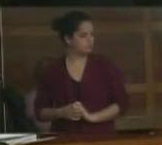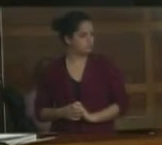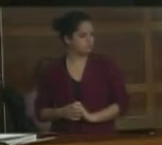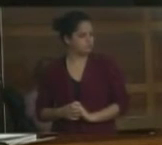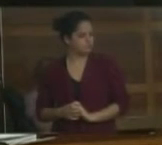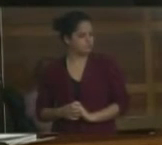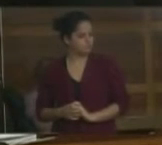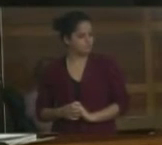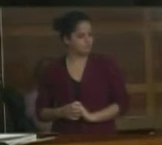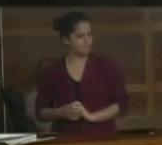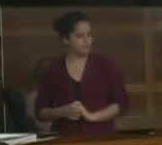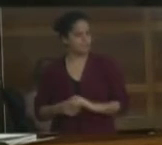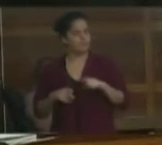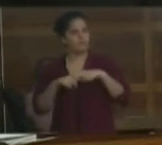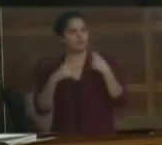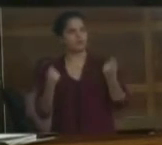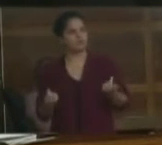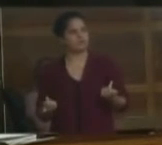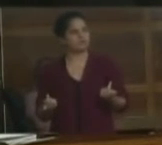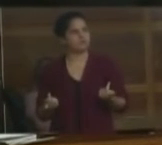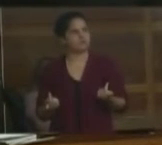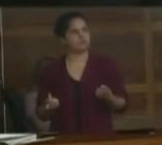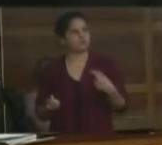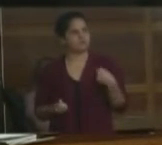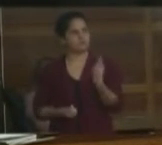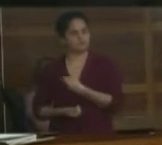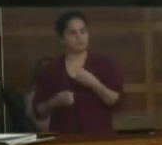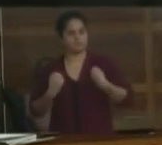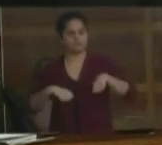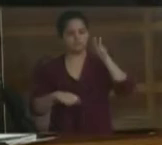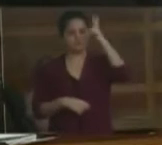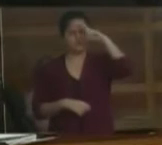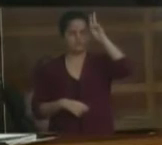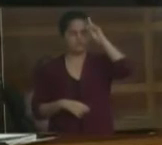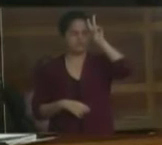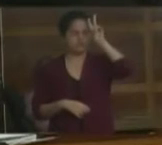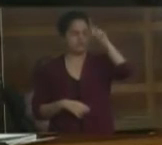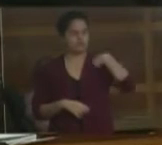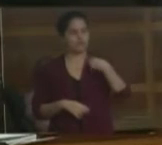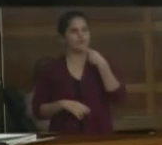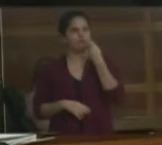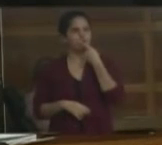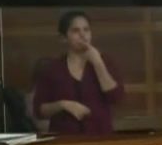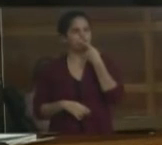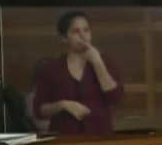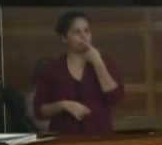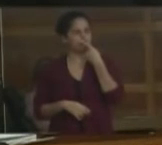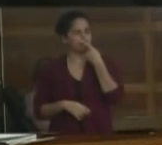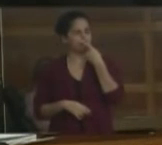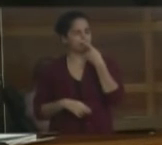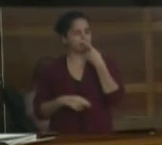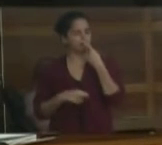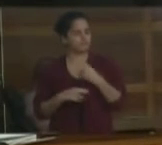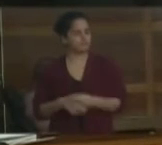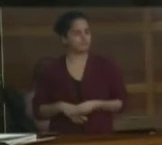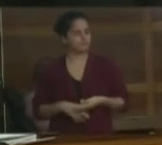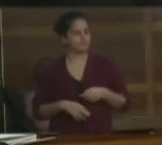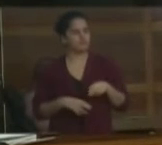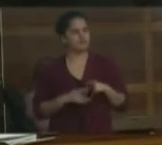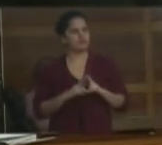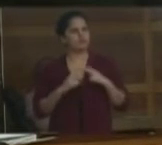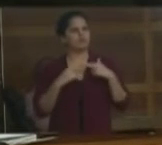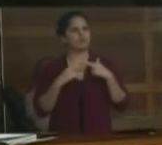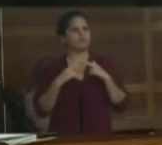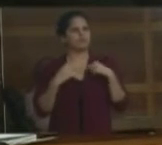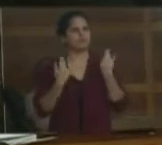pra prefeitura mas nós temos que lembrar né eu falei da última vez que eu acabei participando na negociação né